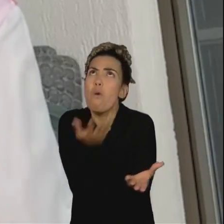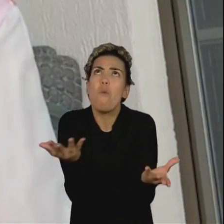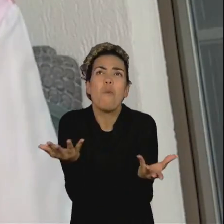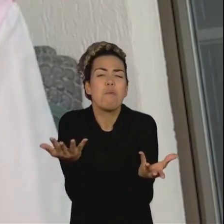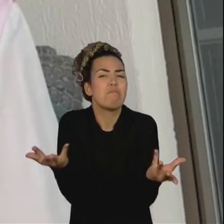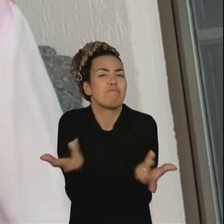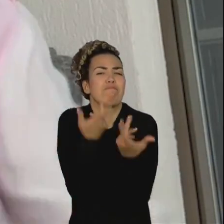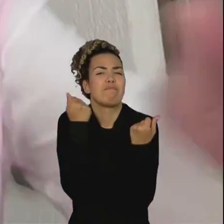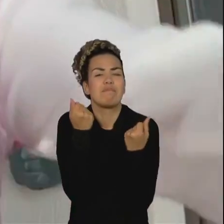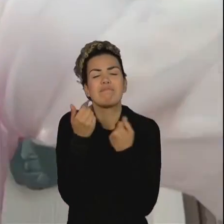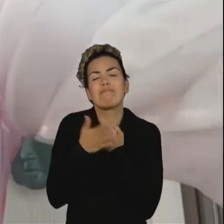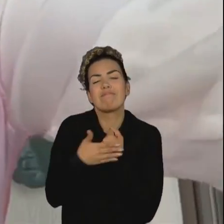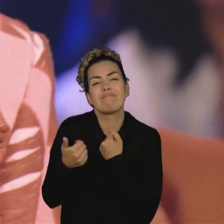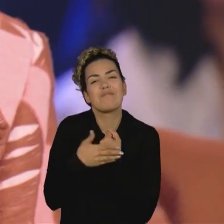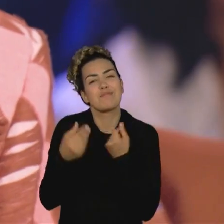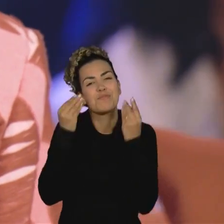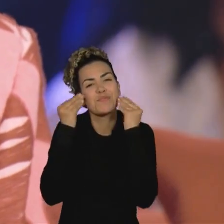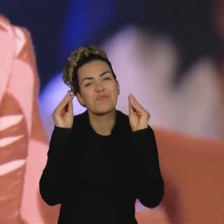muito carinhoso.